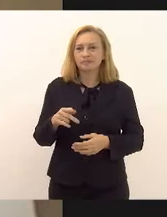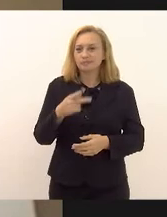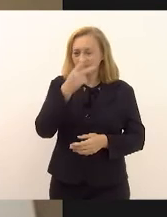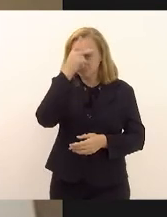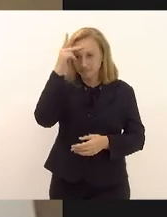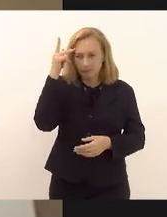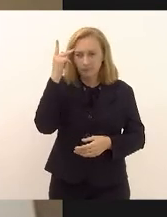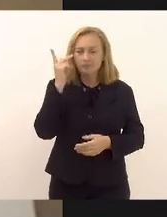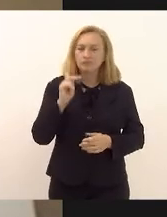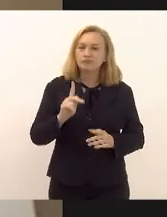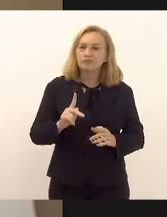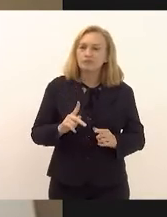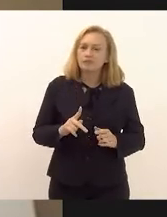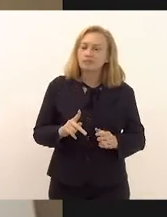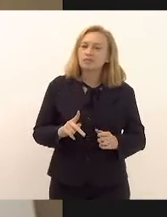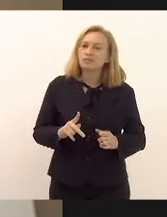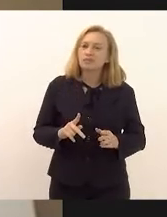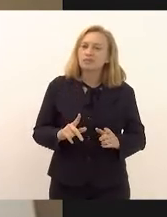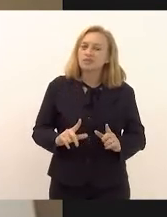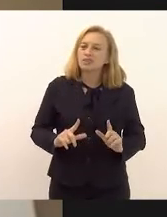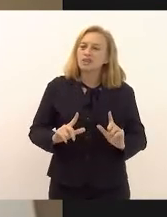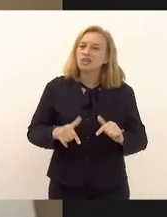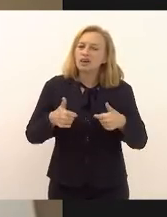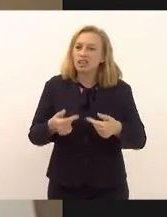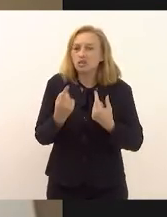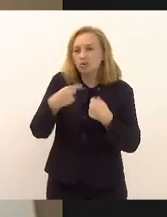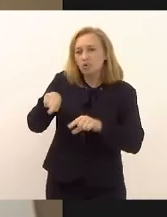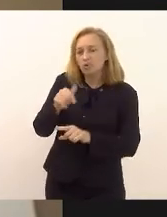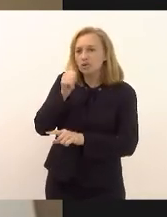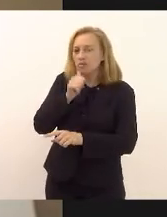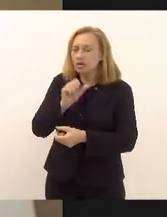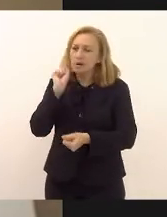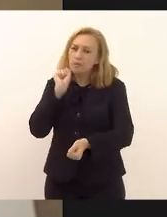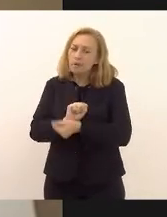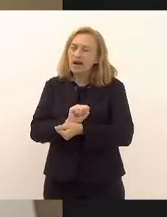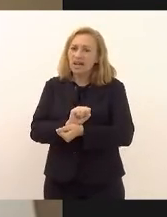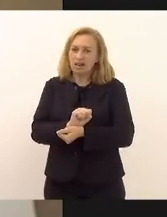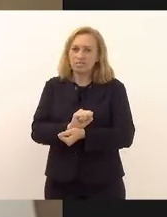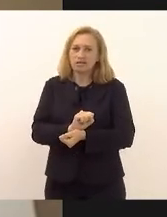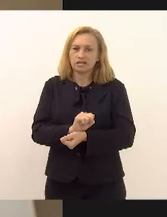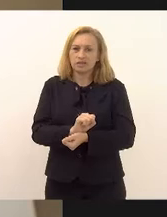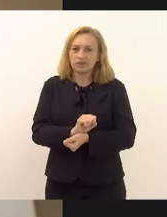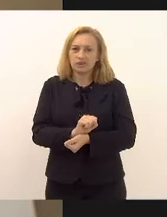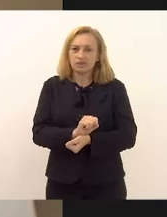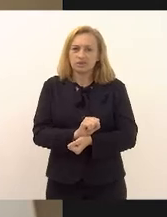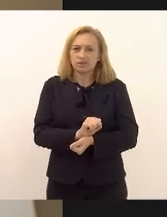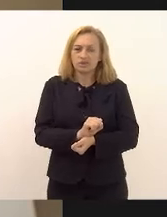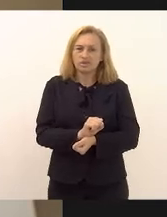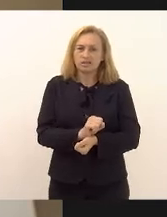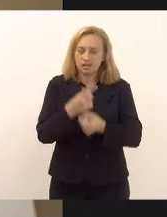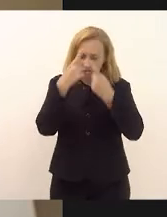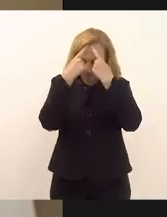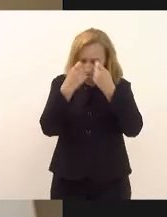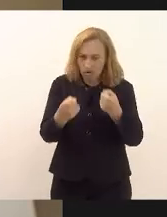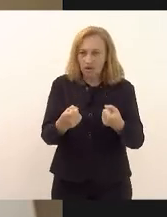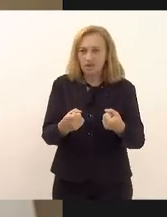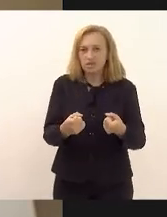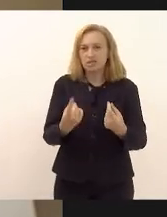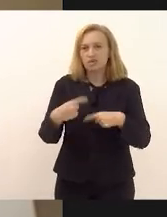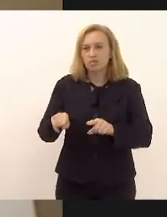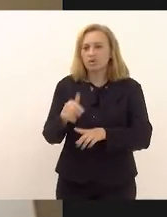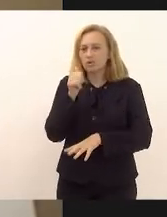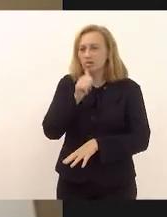que agem dessa forma possam parar de uma vez por todas de cometer esse tipo de violência contra a